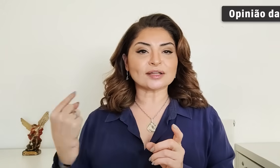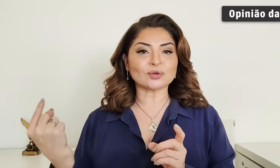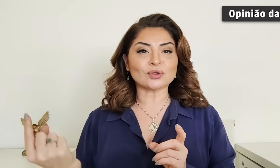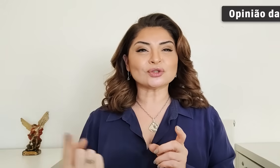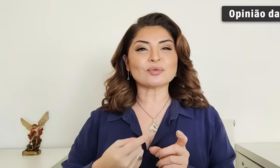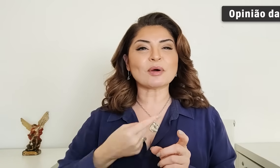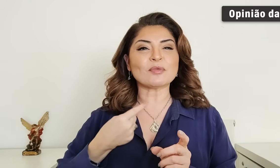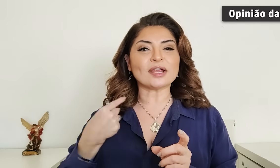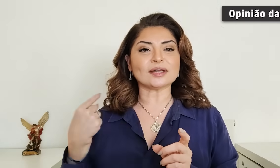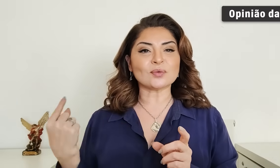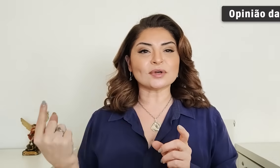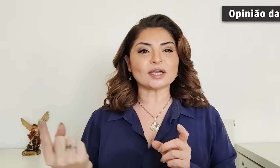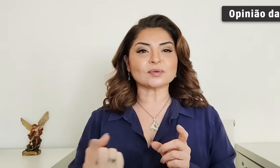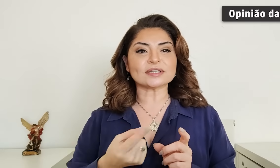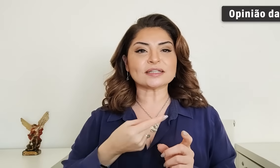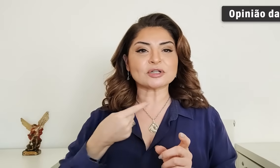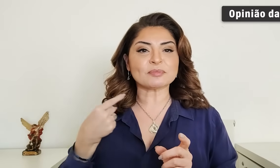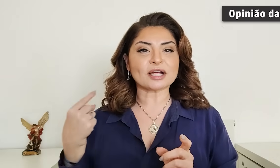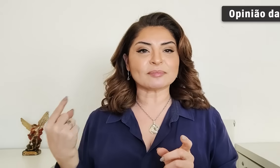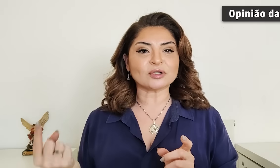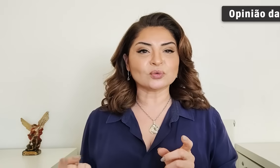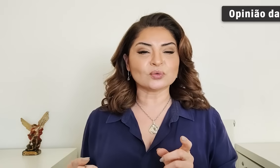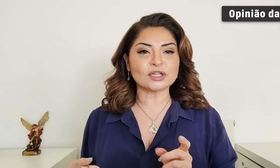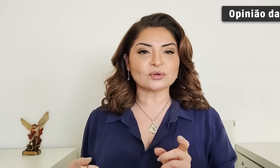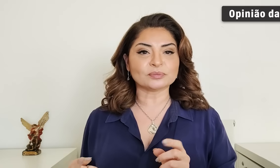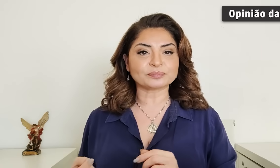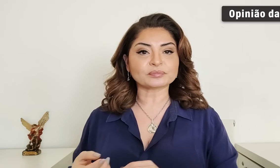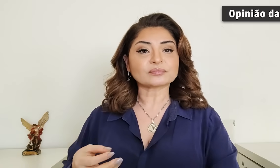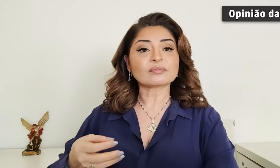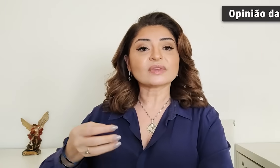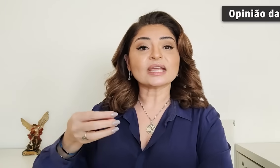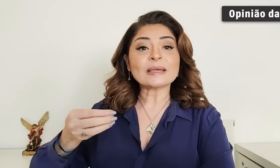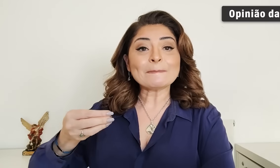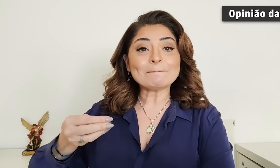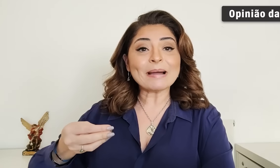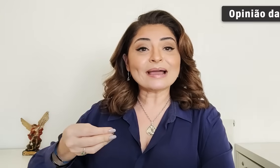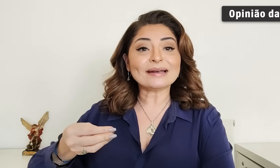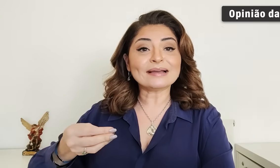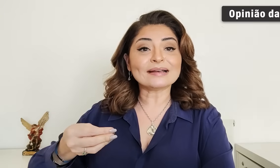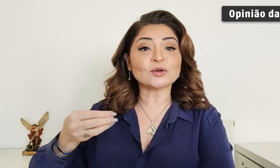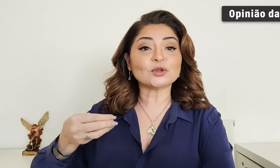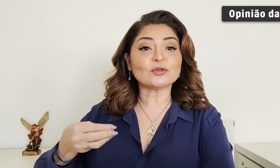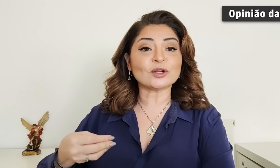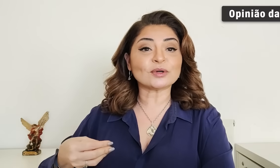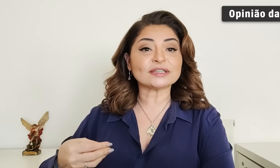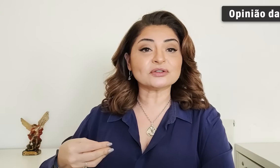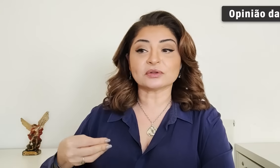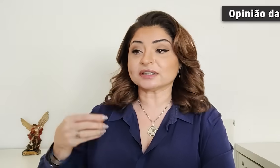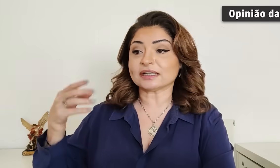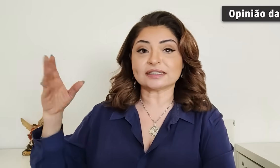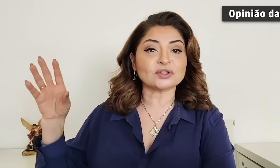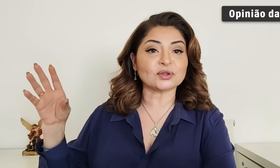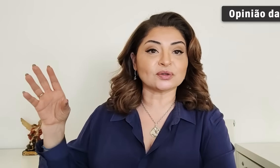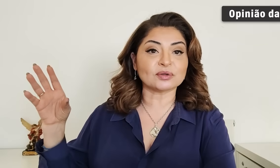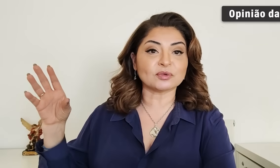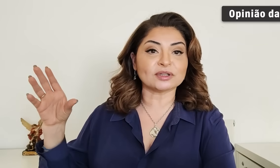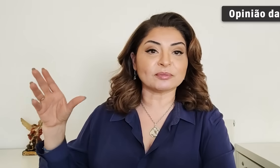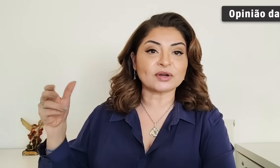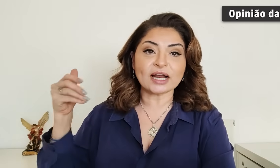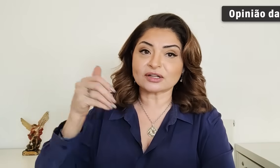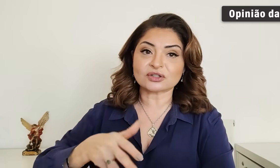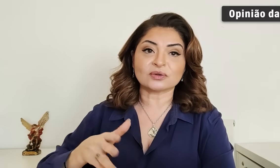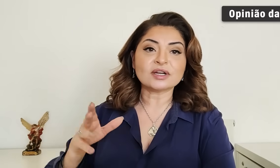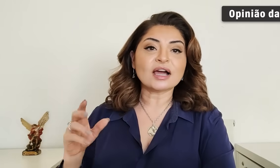de ditadores com uma moeda única, um sistema de pagamento único, para não sofrer com as sanções. Ah, sancionou no